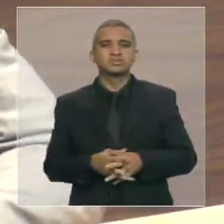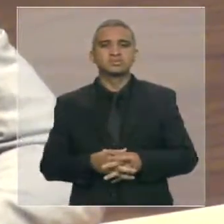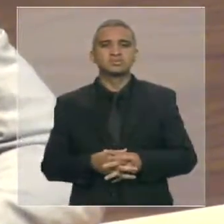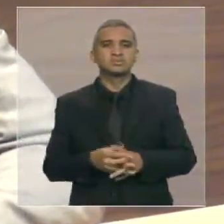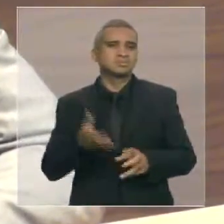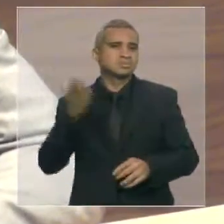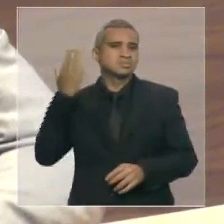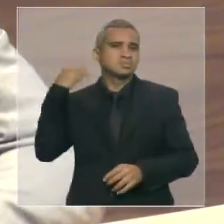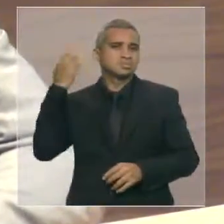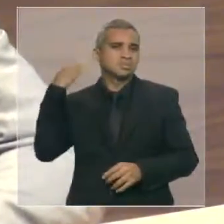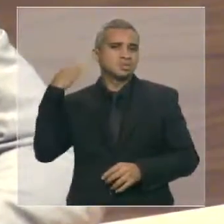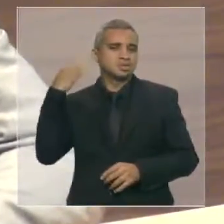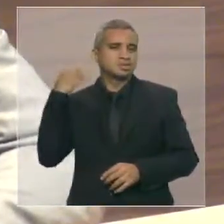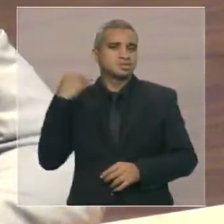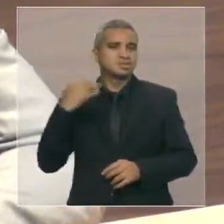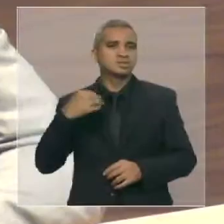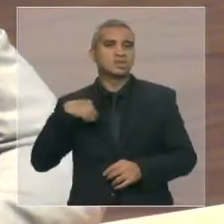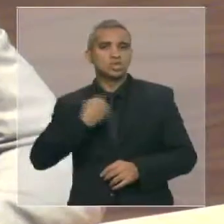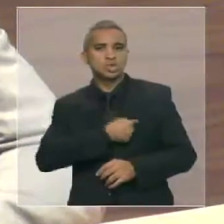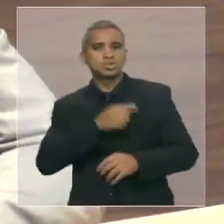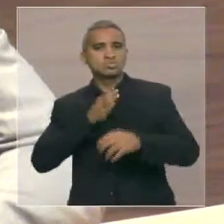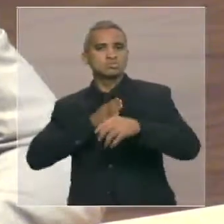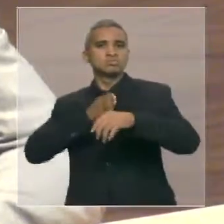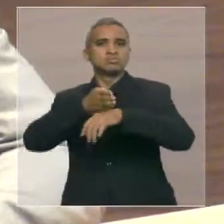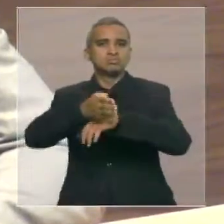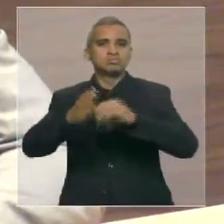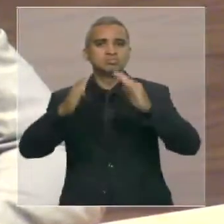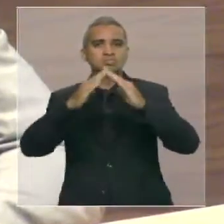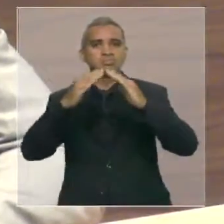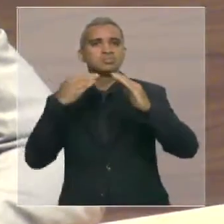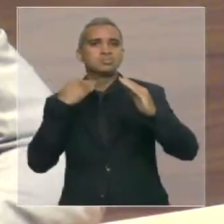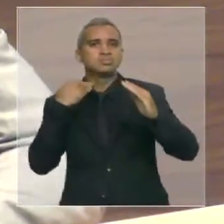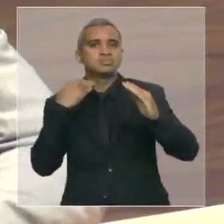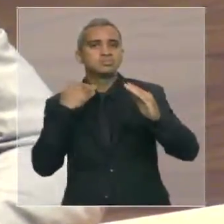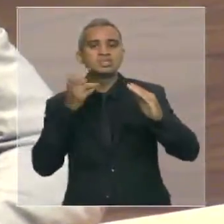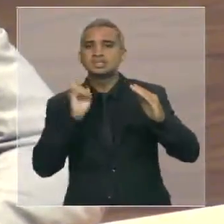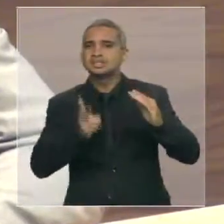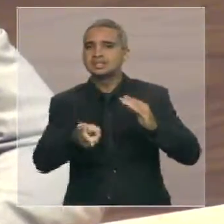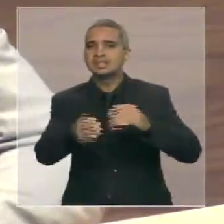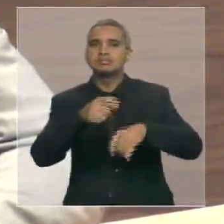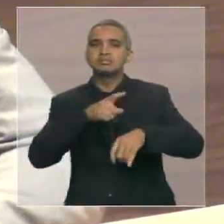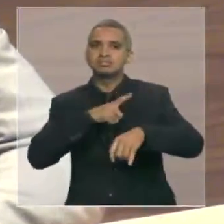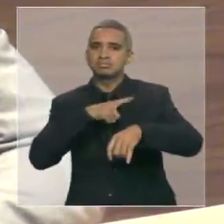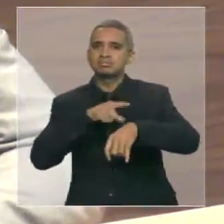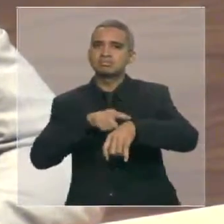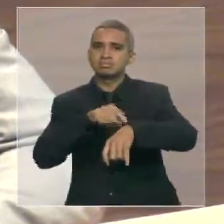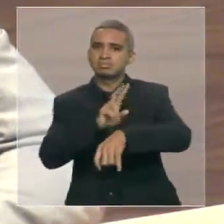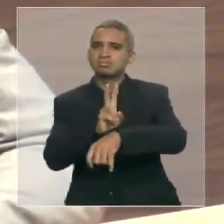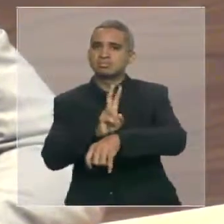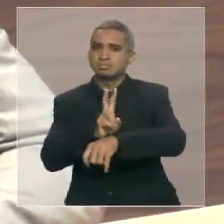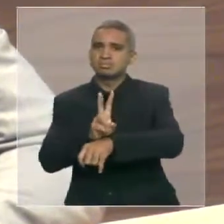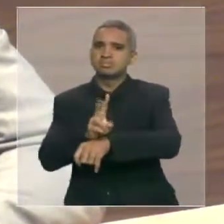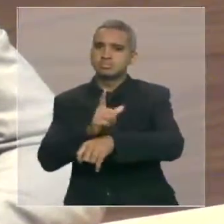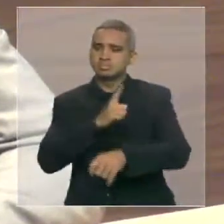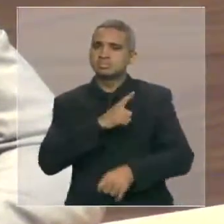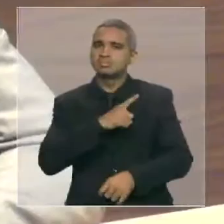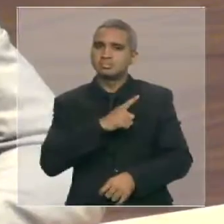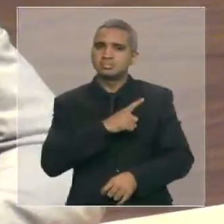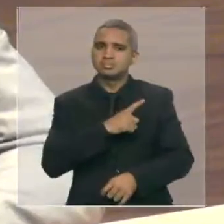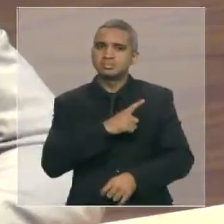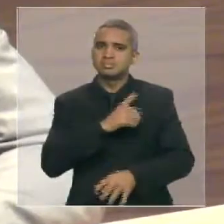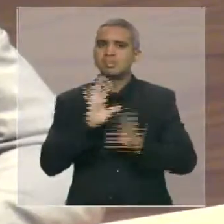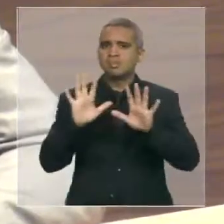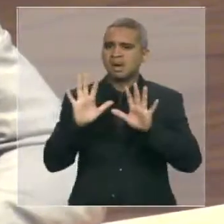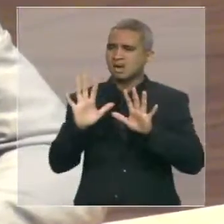Antigamente, você ia numa agência do banco, a qualquer hora existia um vigilante. E aí alguém pode questionar o seguinte, deputado, mas